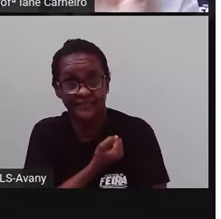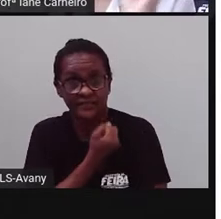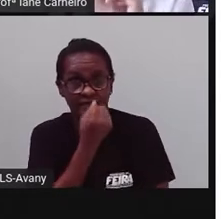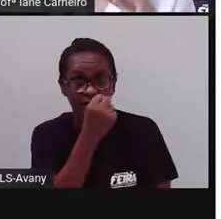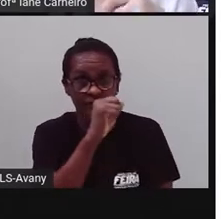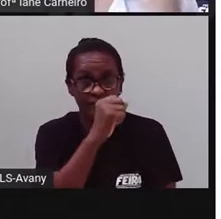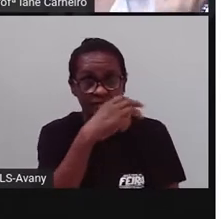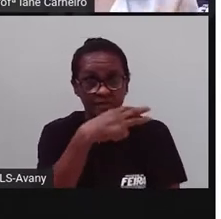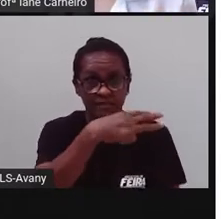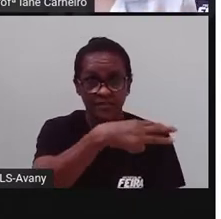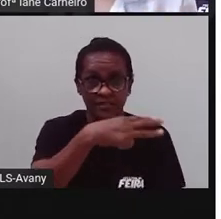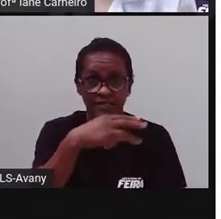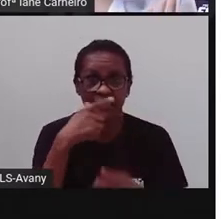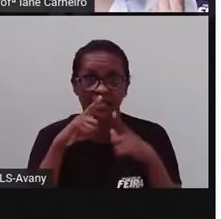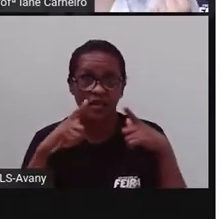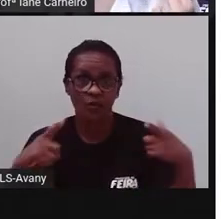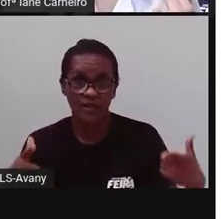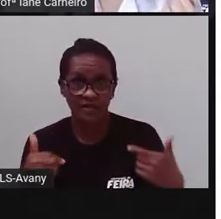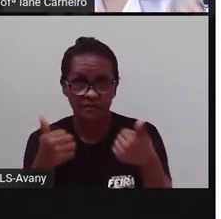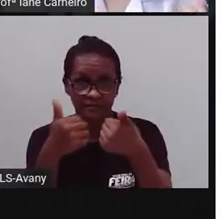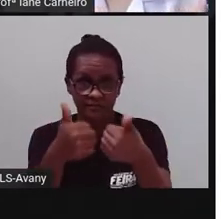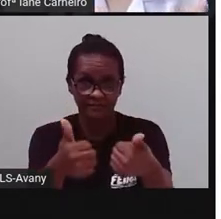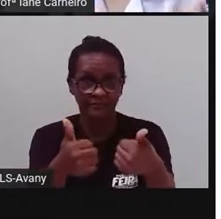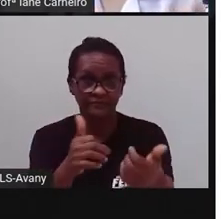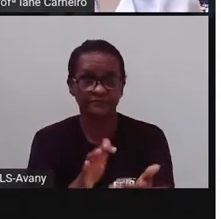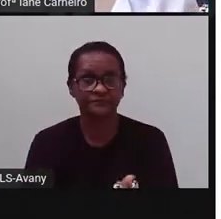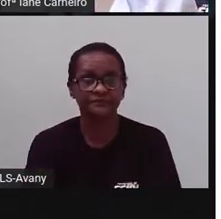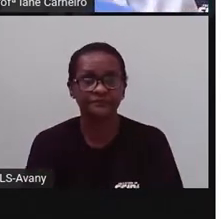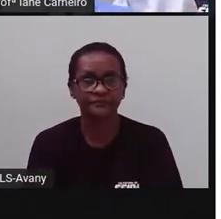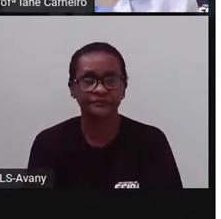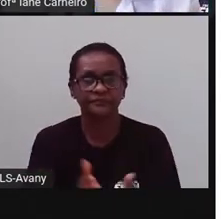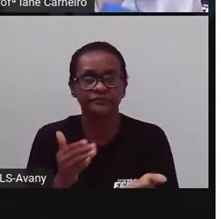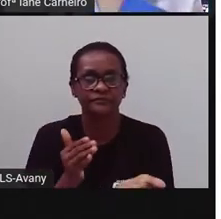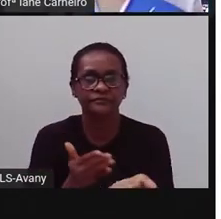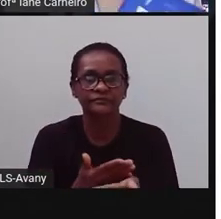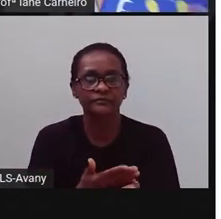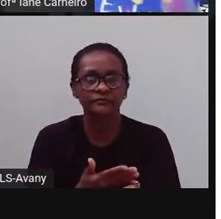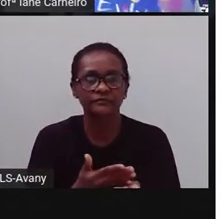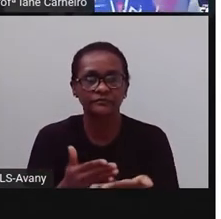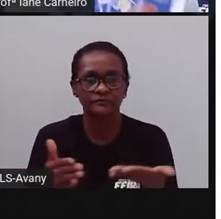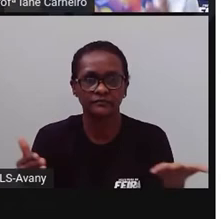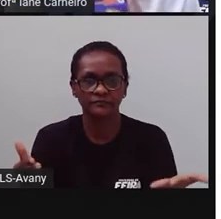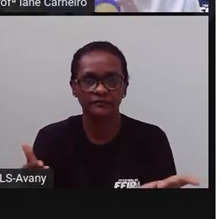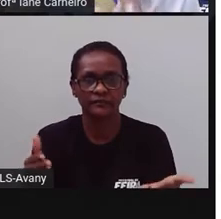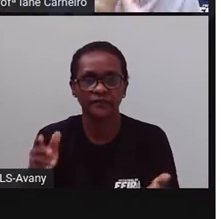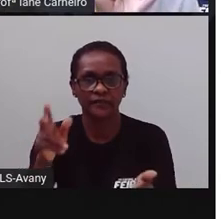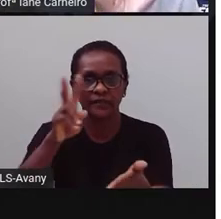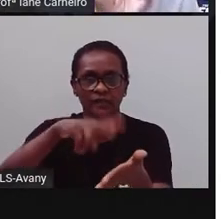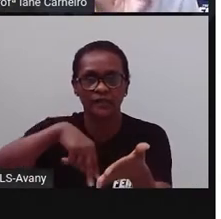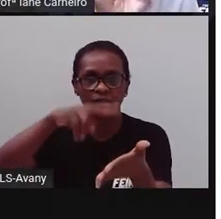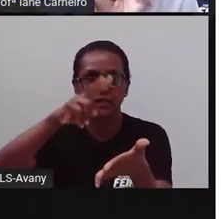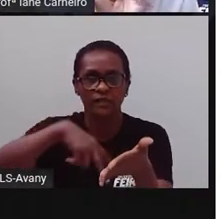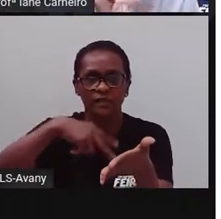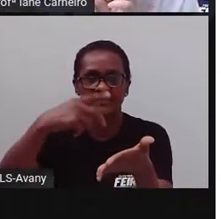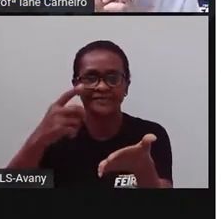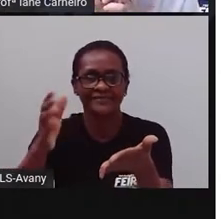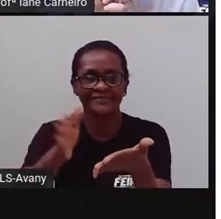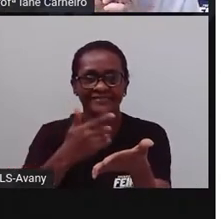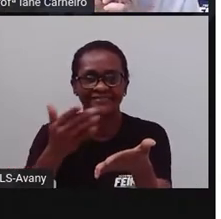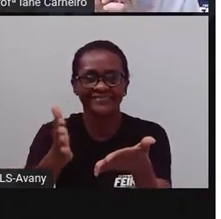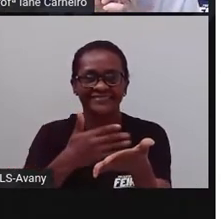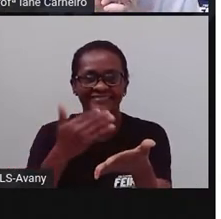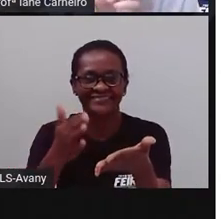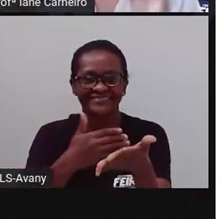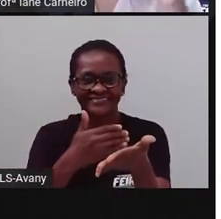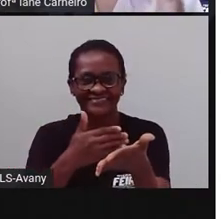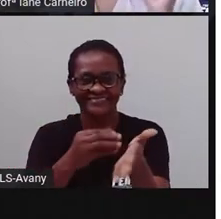83 é uma aula de linguagem sabor Então vamos lá gente vai começar ó lendo esse livro aqui ó tá na mão da